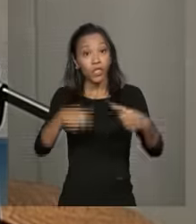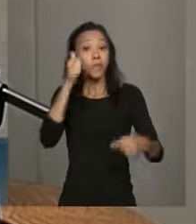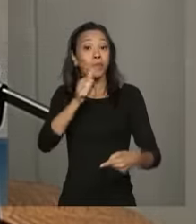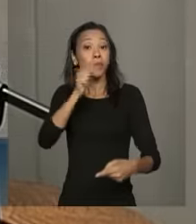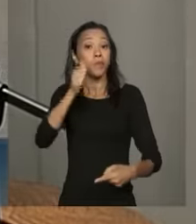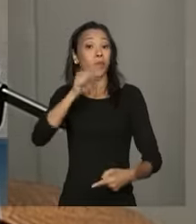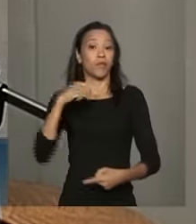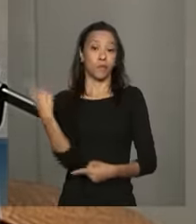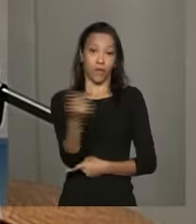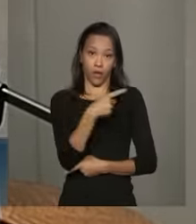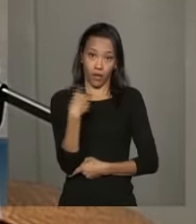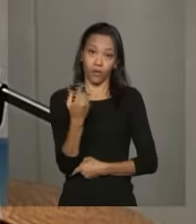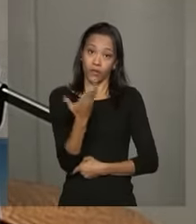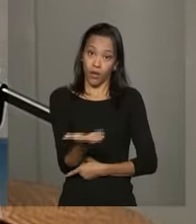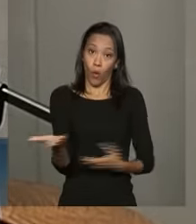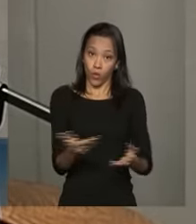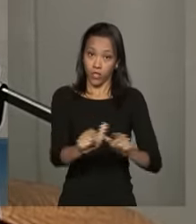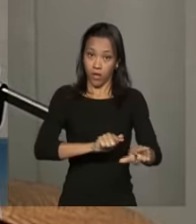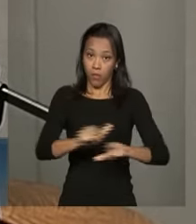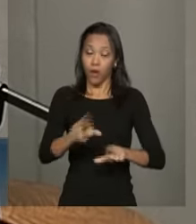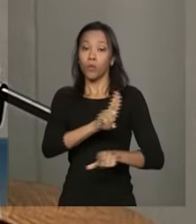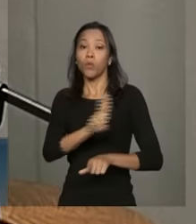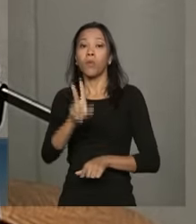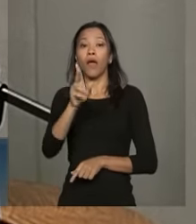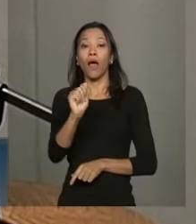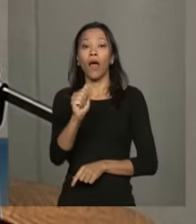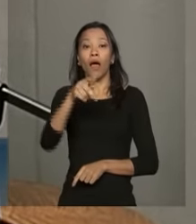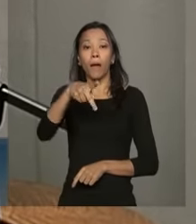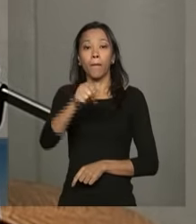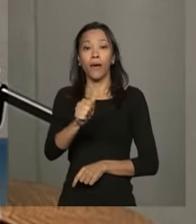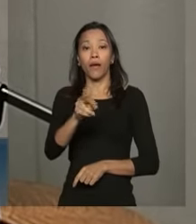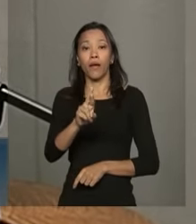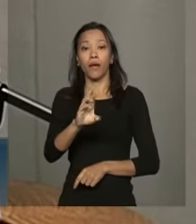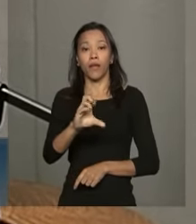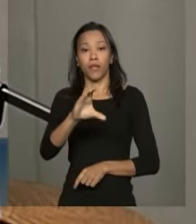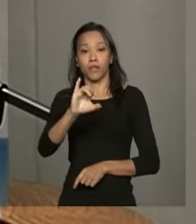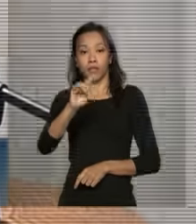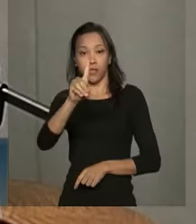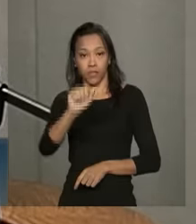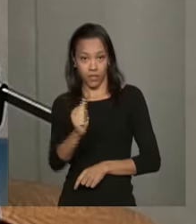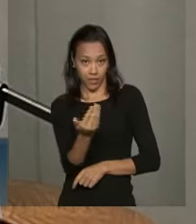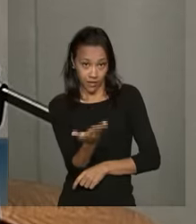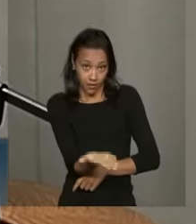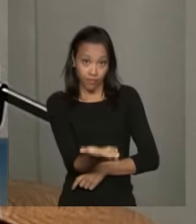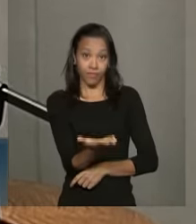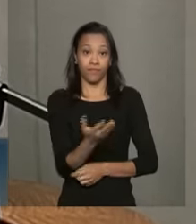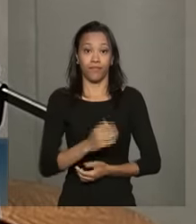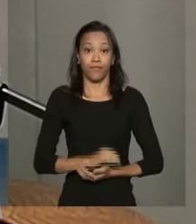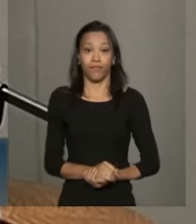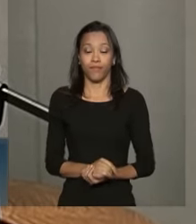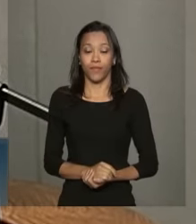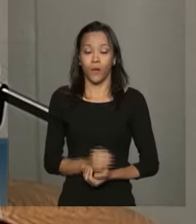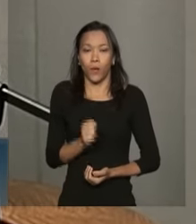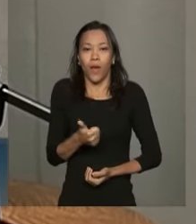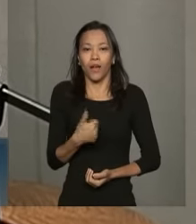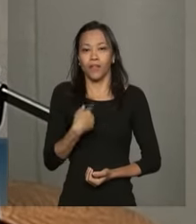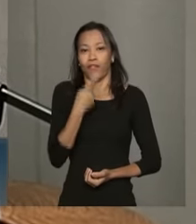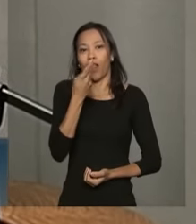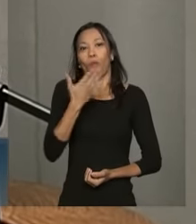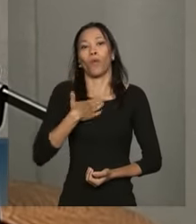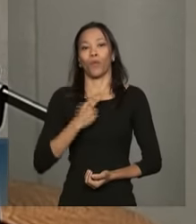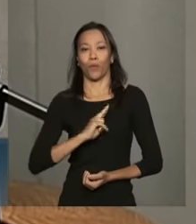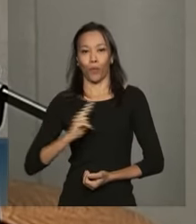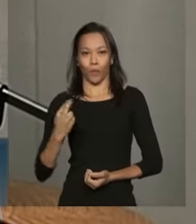em exercício Aparecida Gonçalves querida Cida já ia citar meu nome aqui agora também